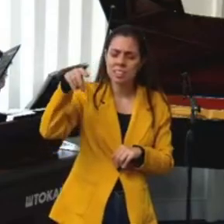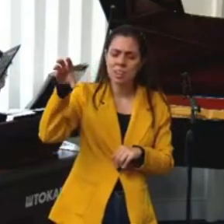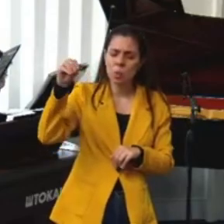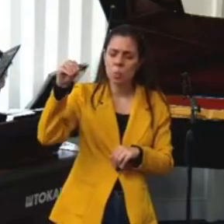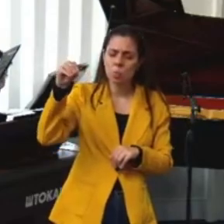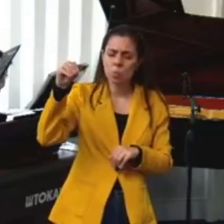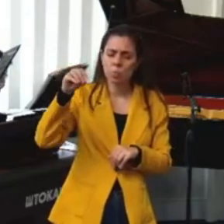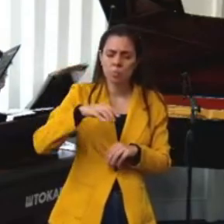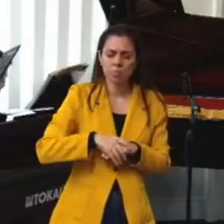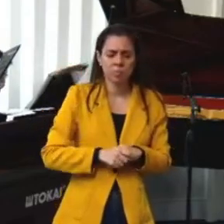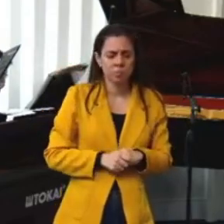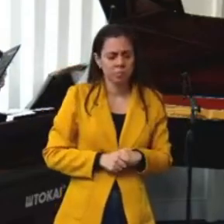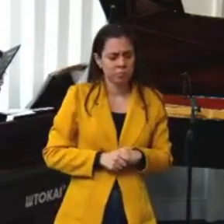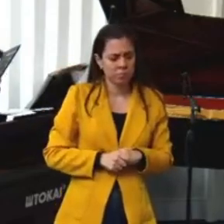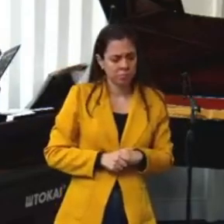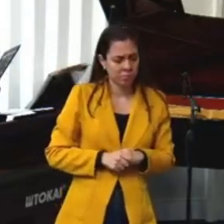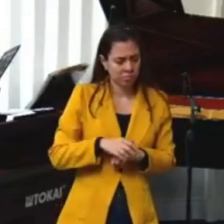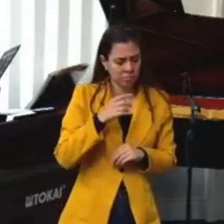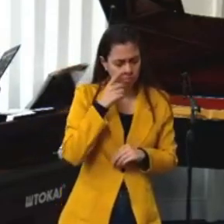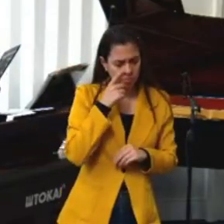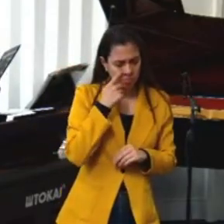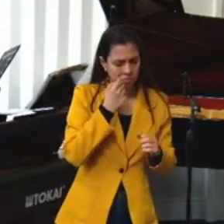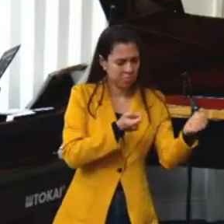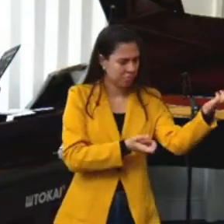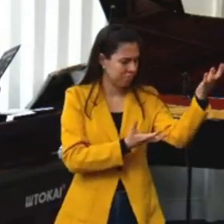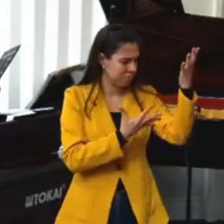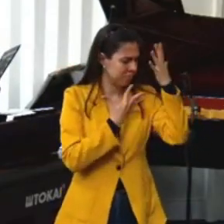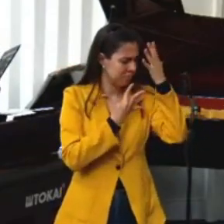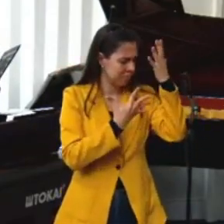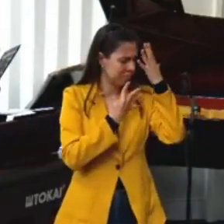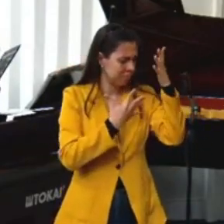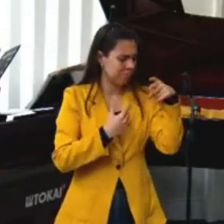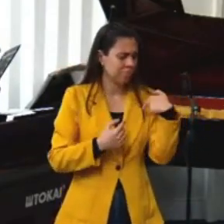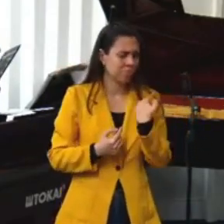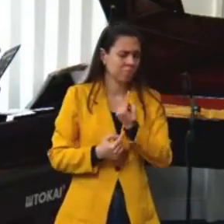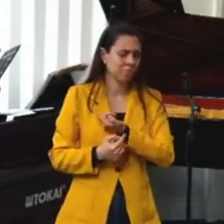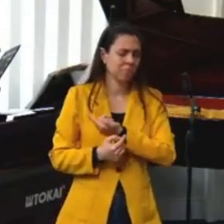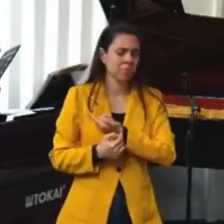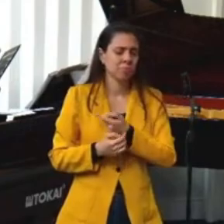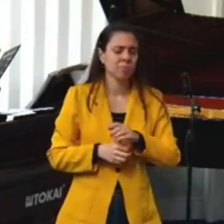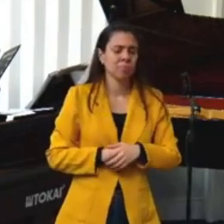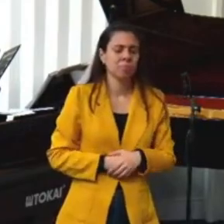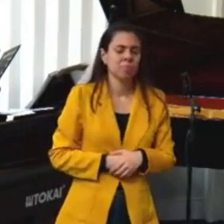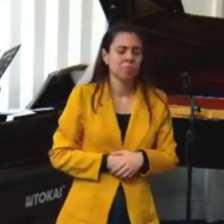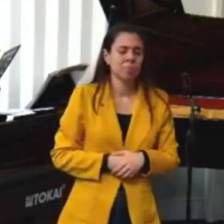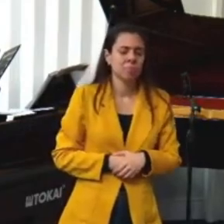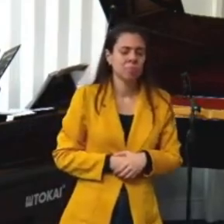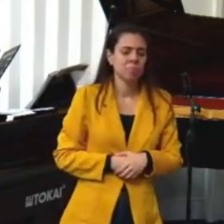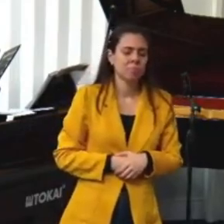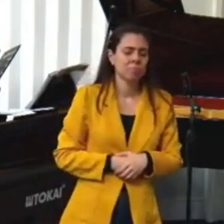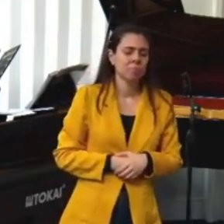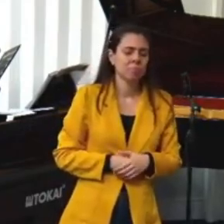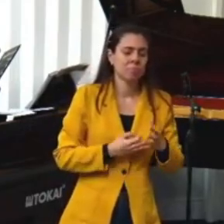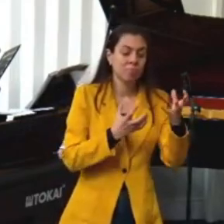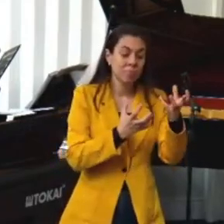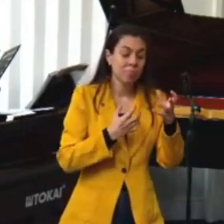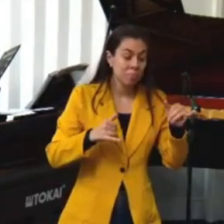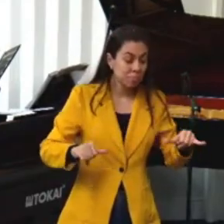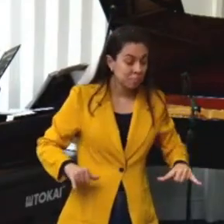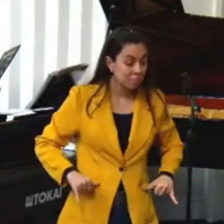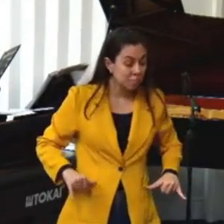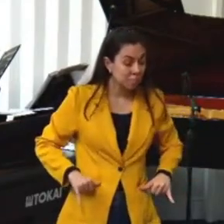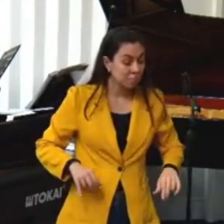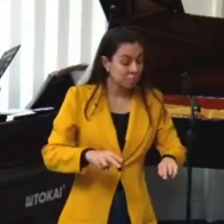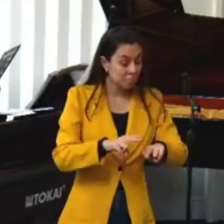seus atos. Abençoa-nos, Senhor, e se tivermos de sofrer nesse mundo, Senhor, permita que soframos pelo